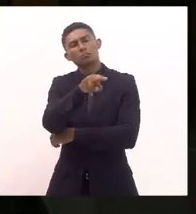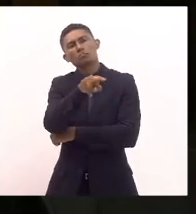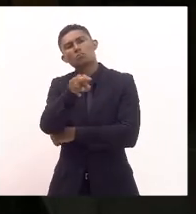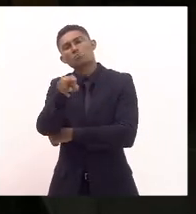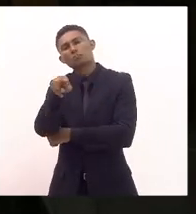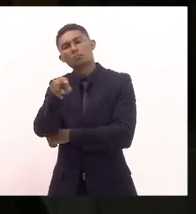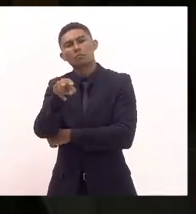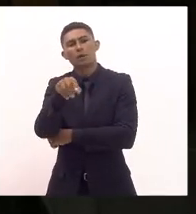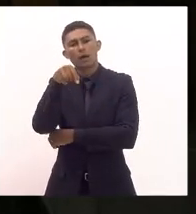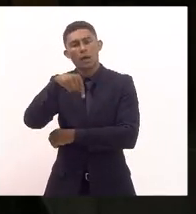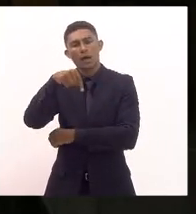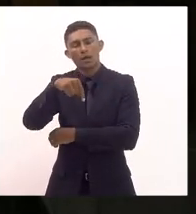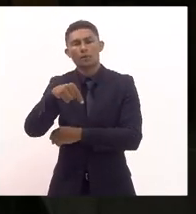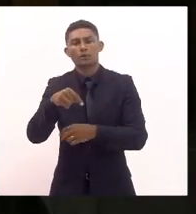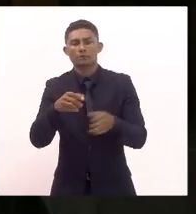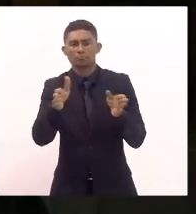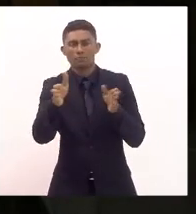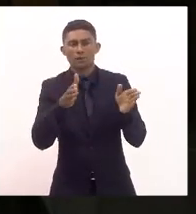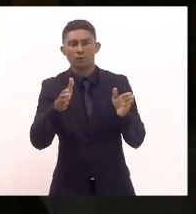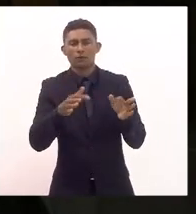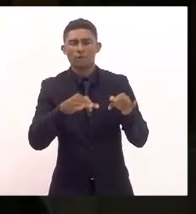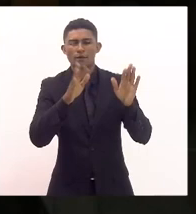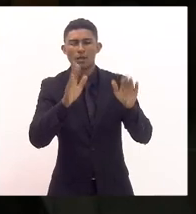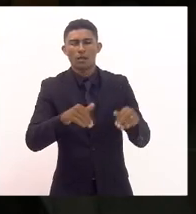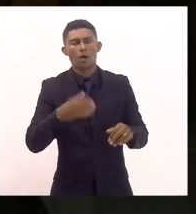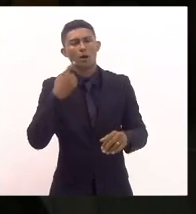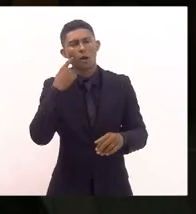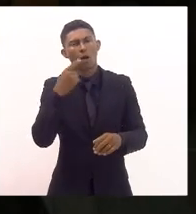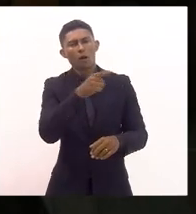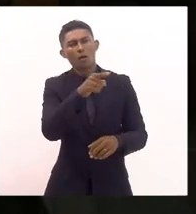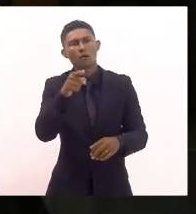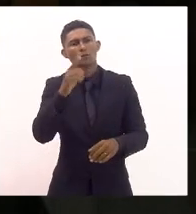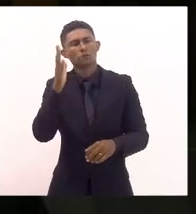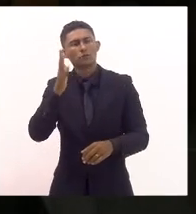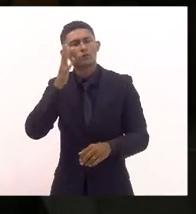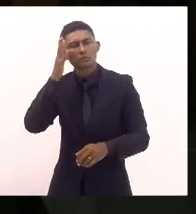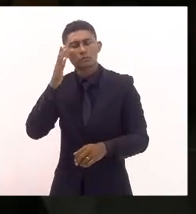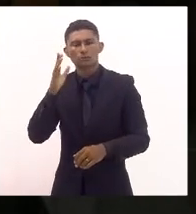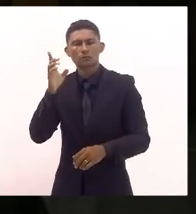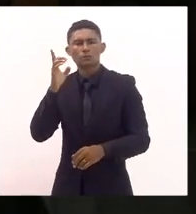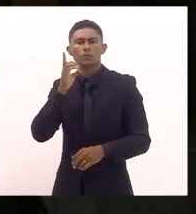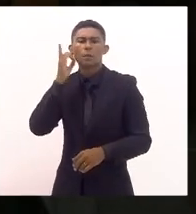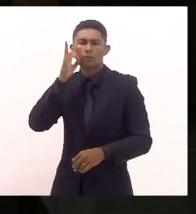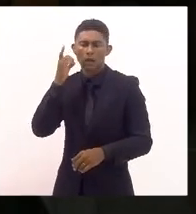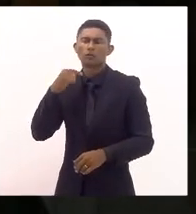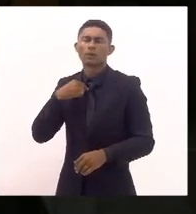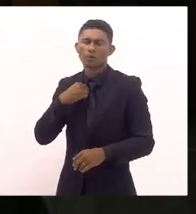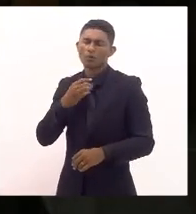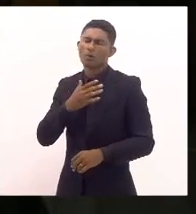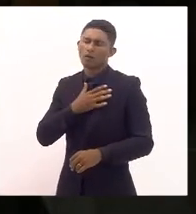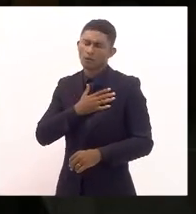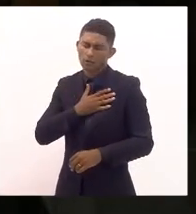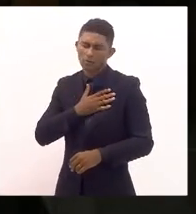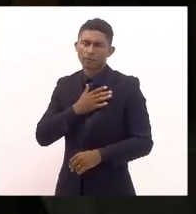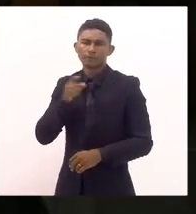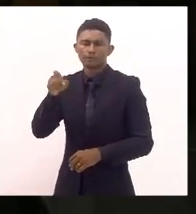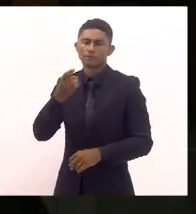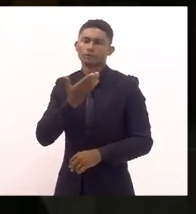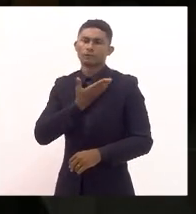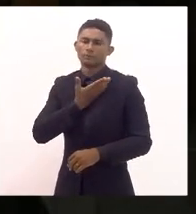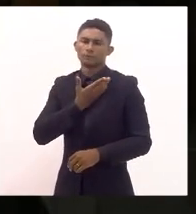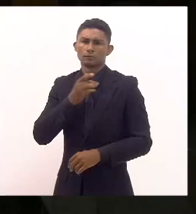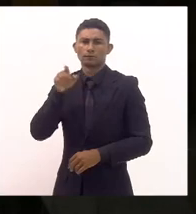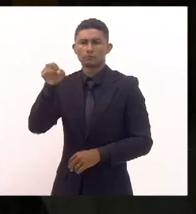discursos desse expediente final e me deparei com um deputado que eu tenho um carinho muito grande possível é meu